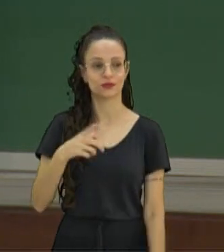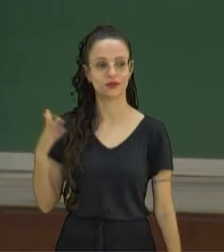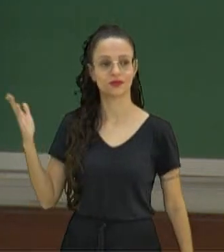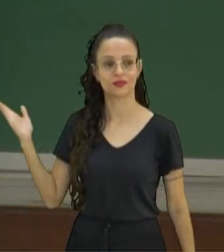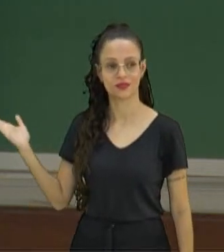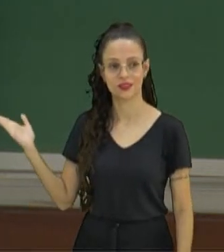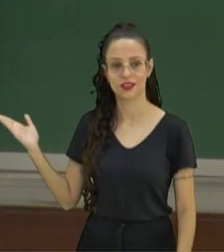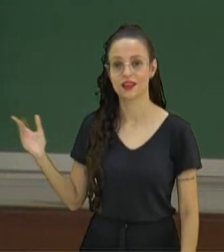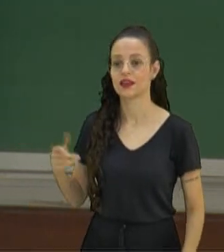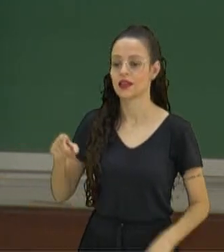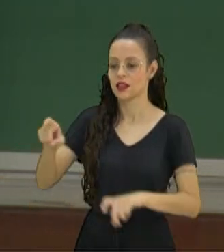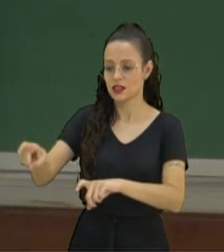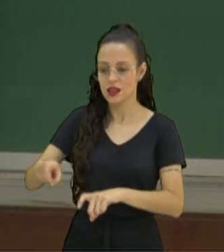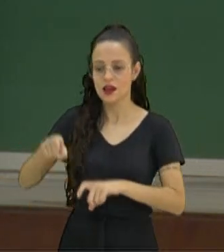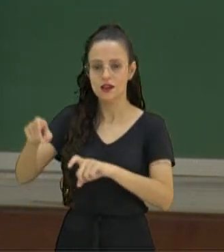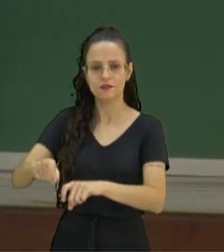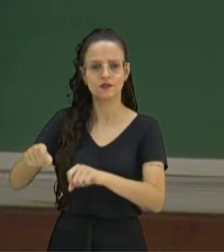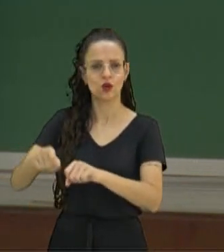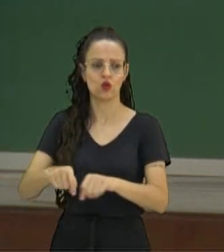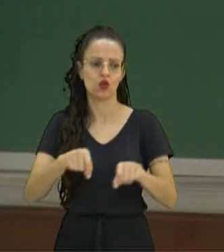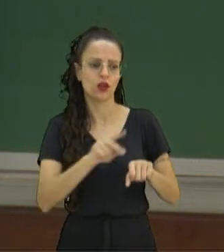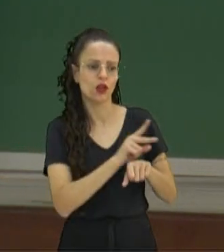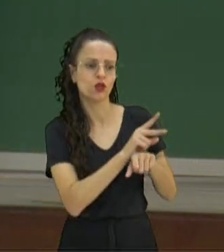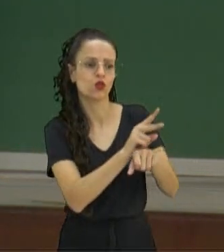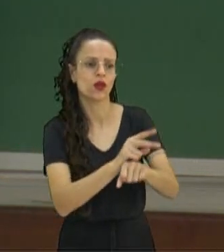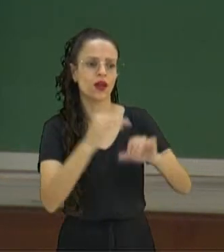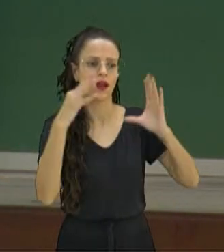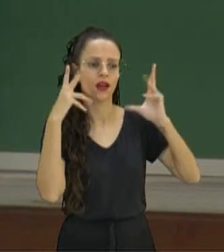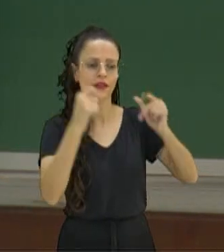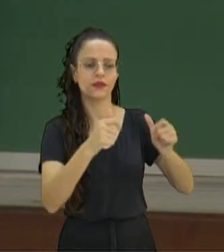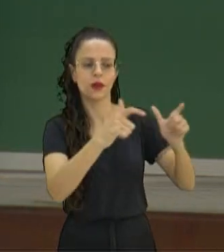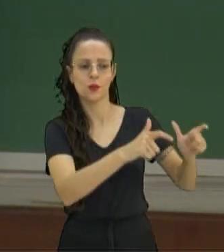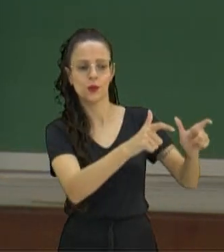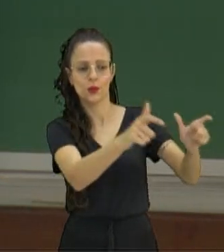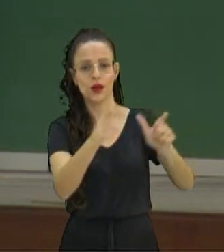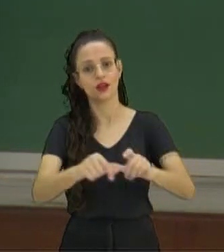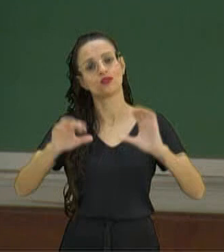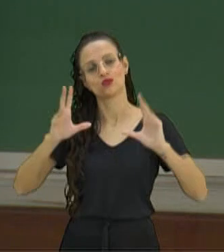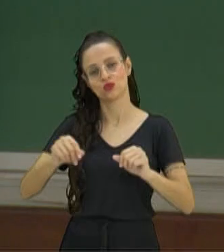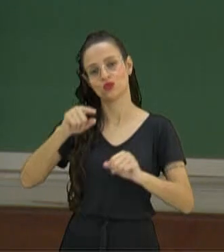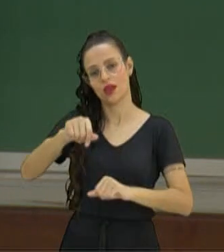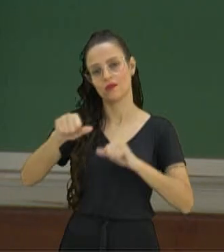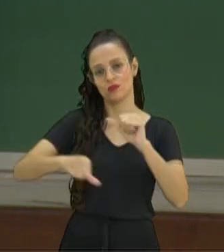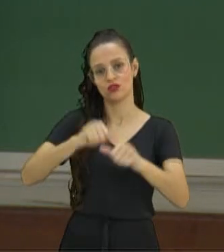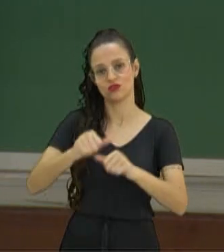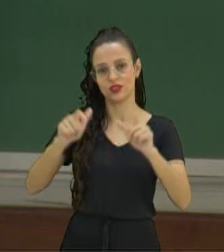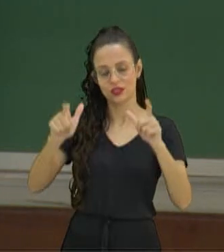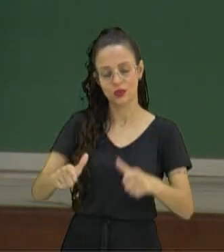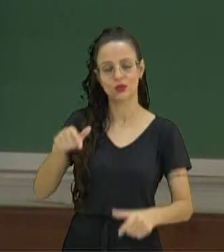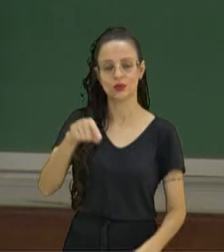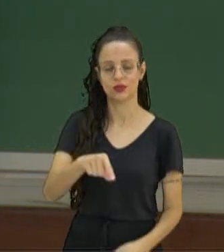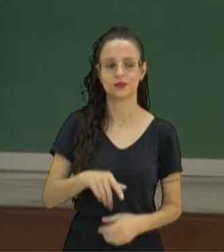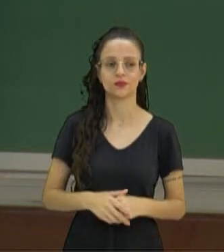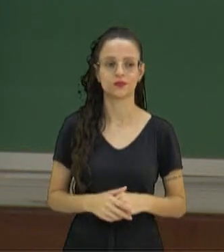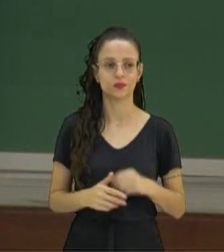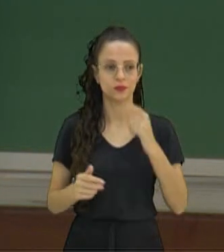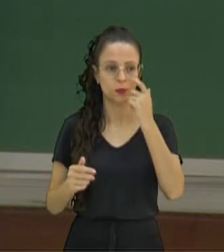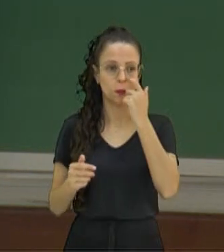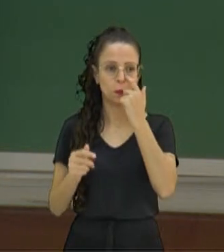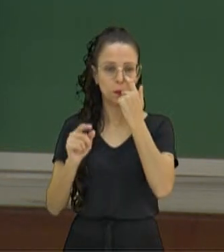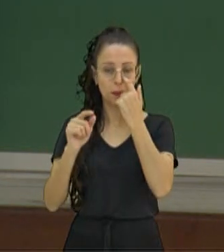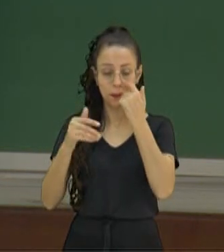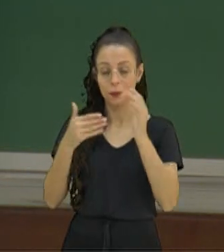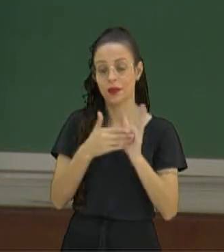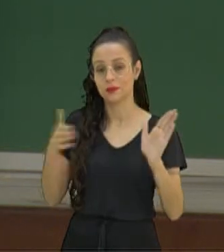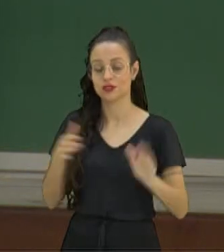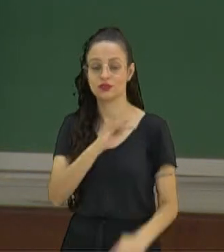ali as lavouras, as áreas de criação de animais, tudo isso são modificações naquela paisagem, certo? A partir dessas